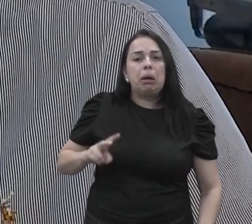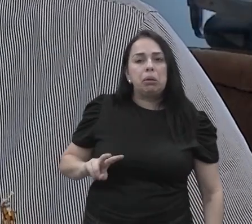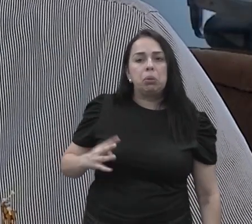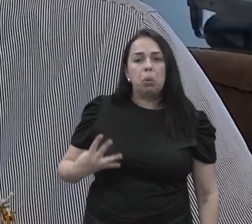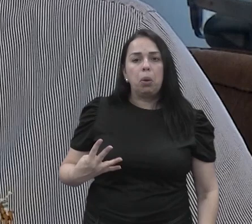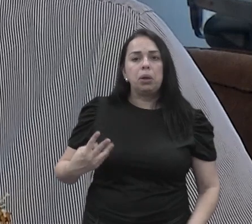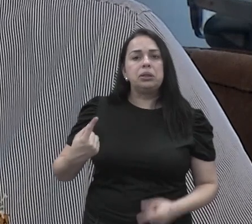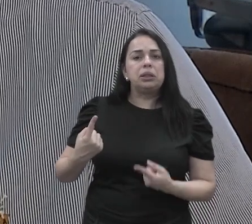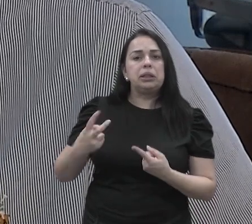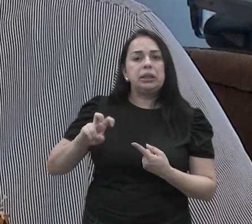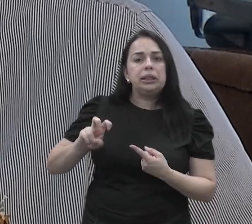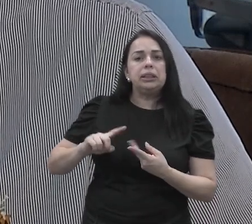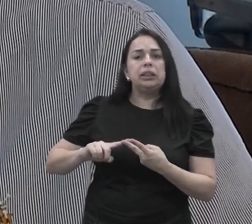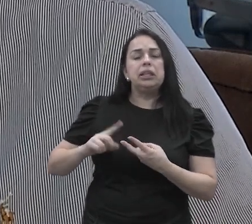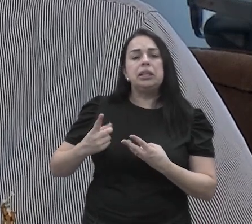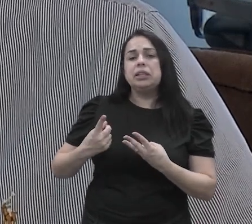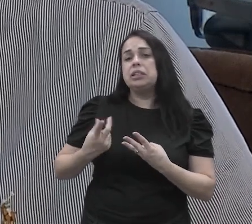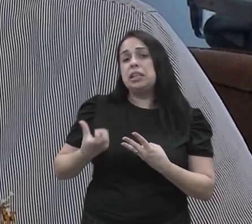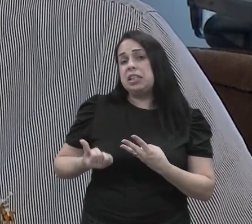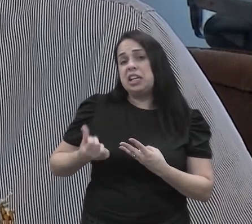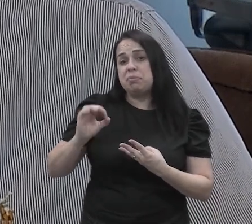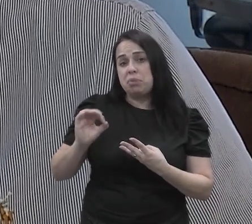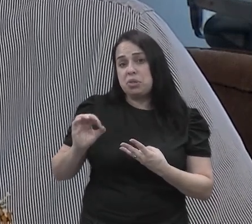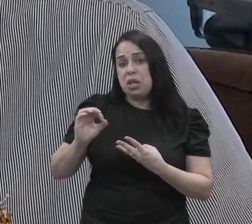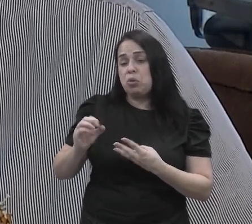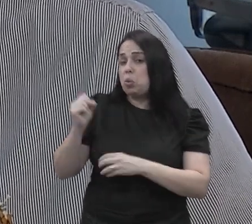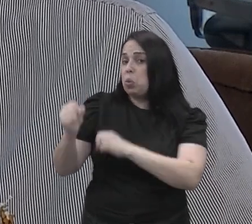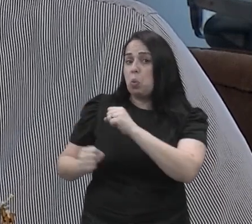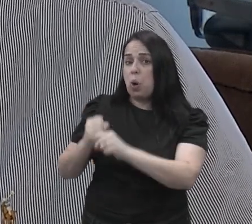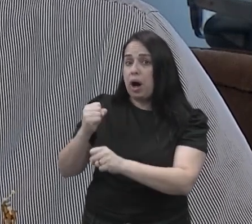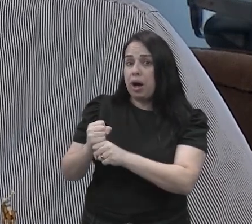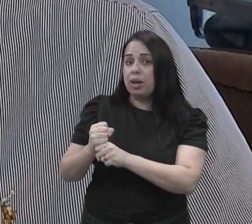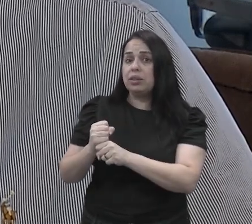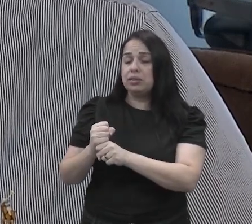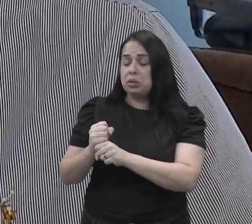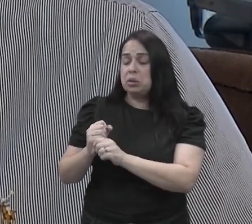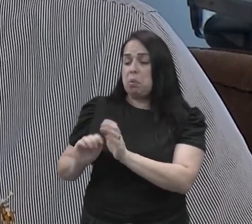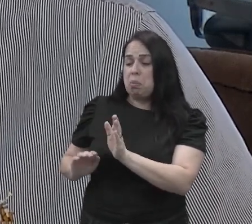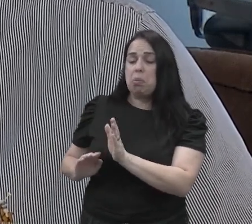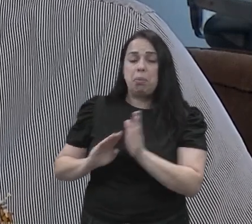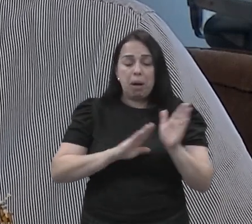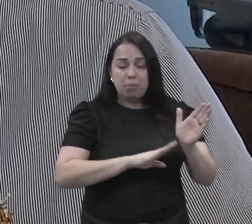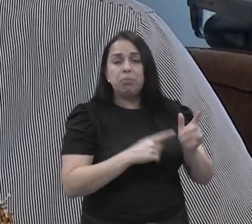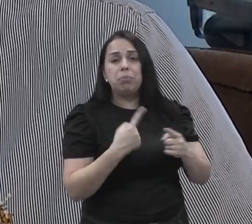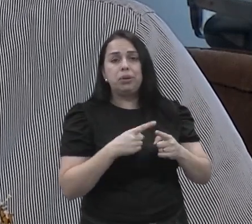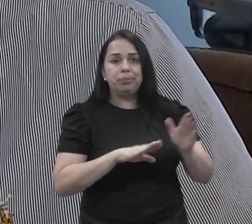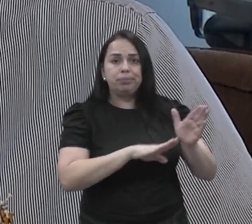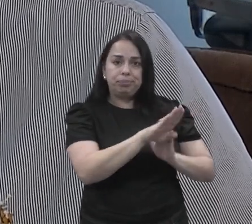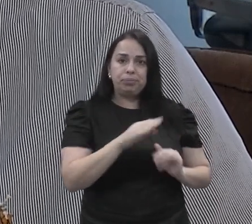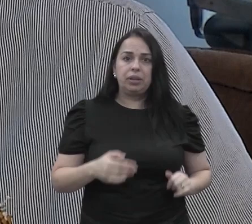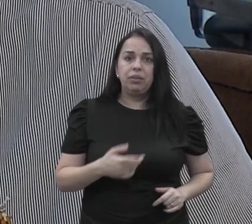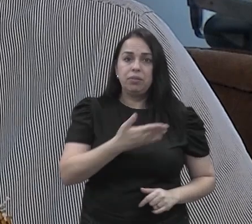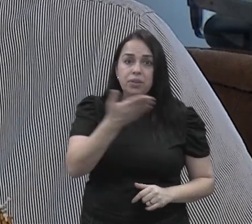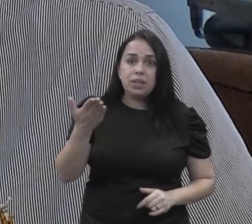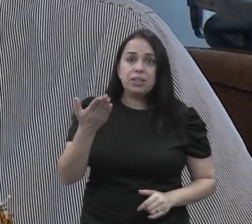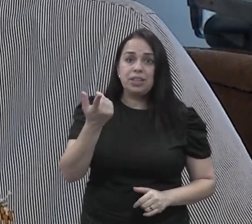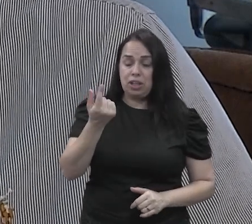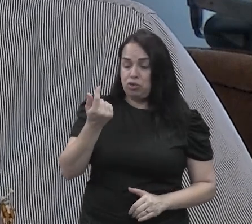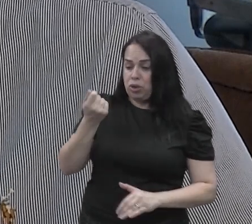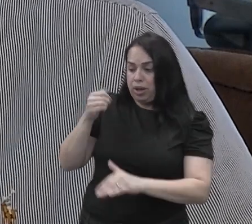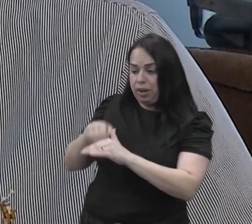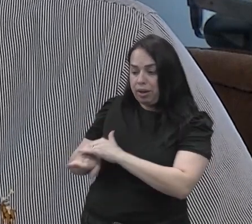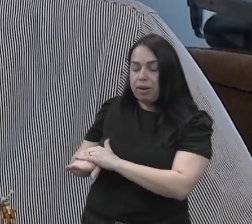alguns títulos bancários, né, até títulos de empresas, pagando 14%, 15% e até mesmo 16% ao